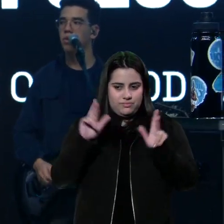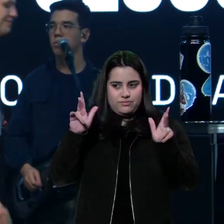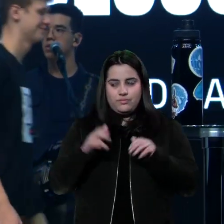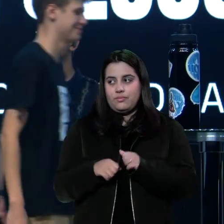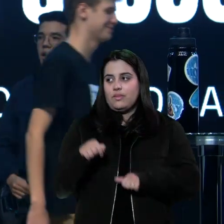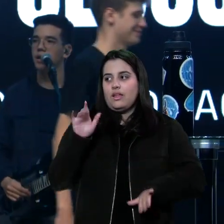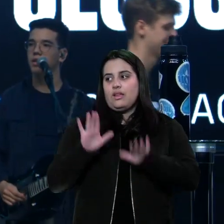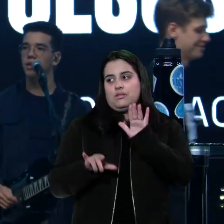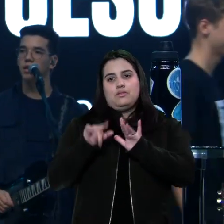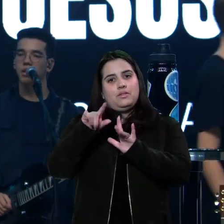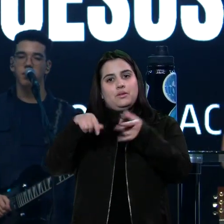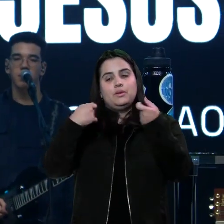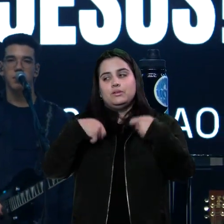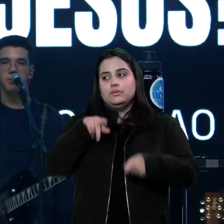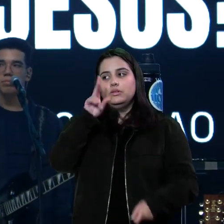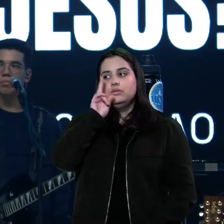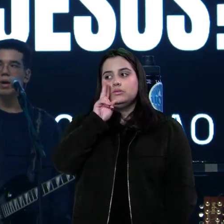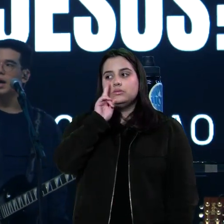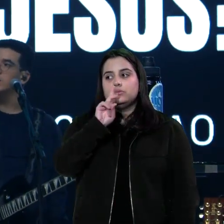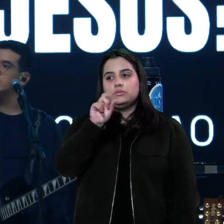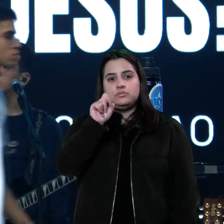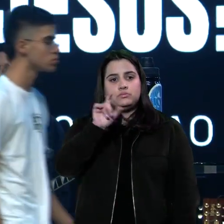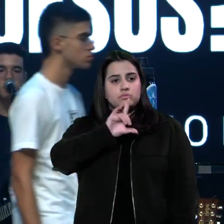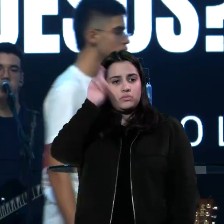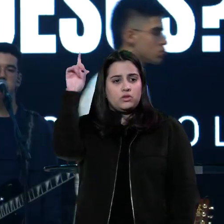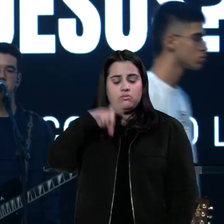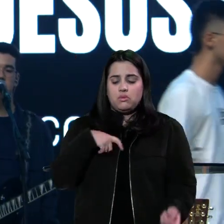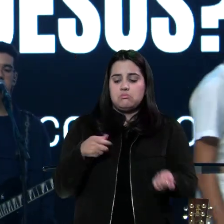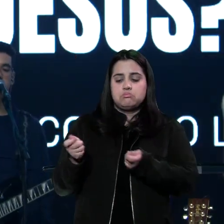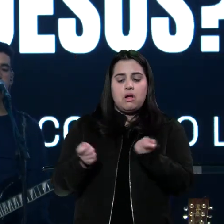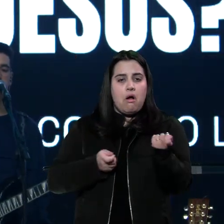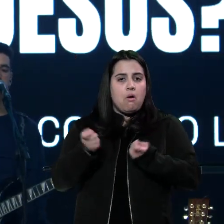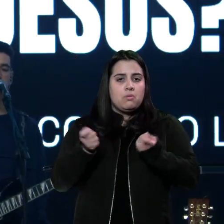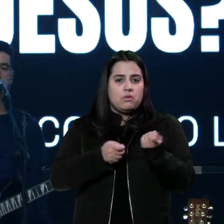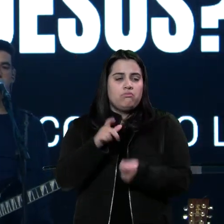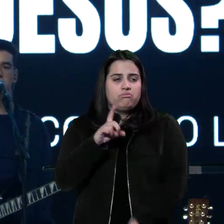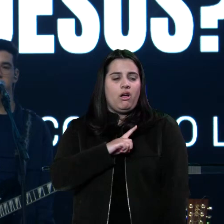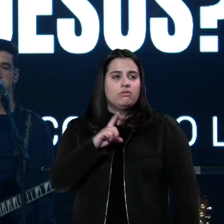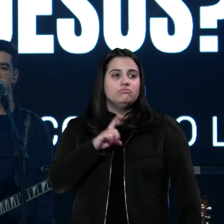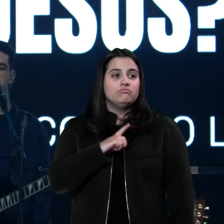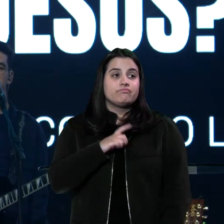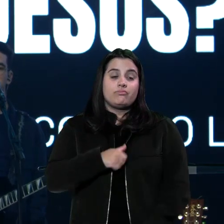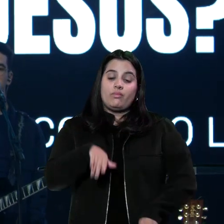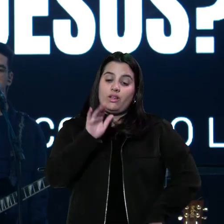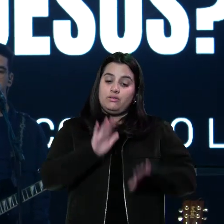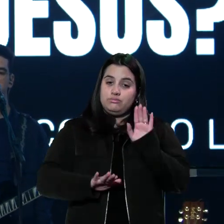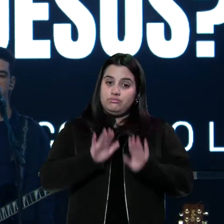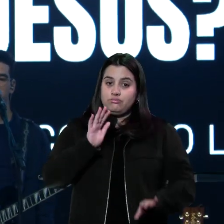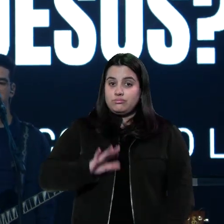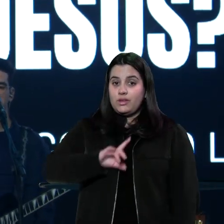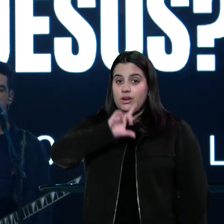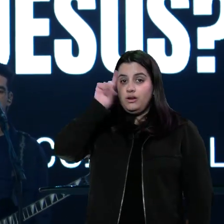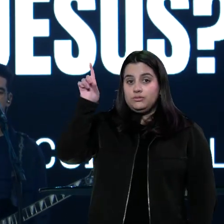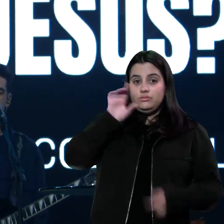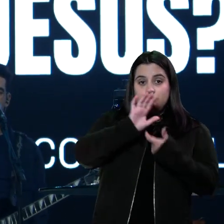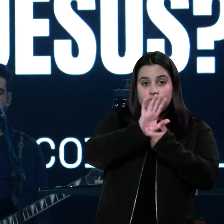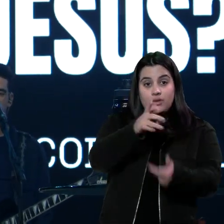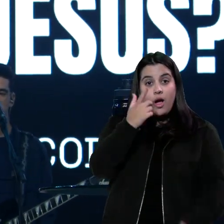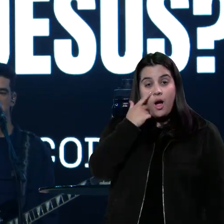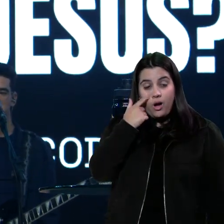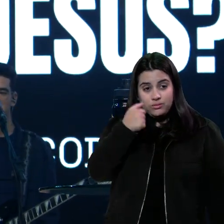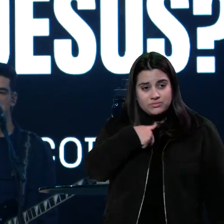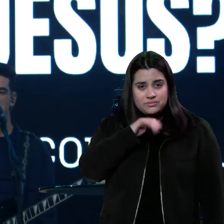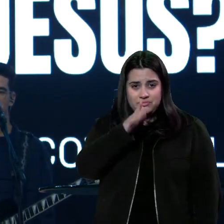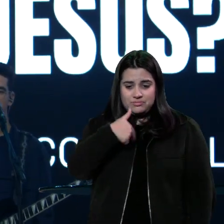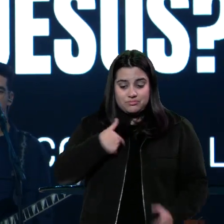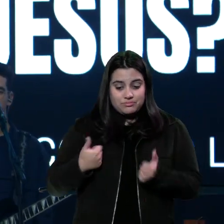Talvez você está precisando ser lembrado que Deus tem tudo sob controle. Talvez Deus te trouxe para lembrar: ei, eu já te substituí